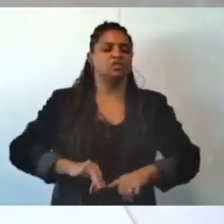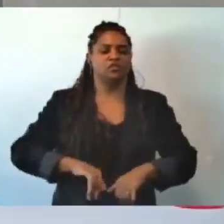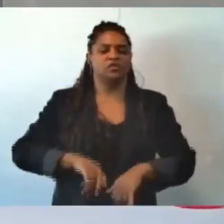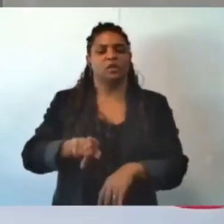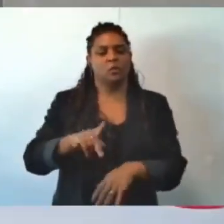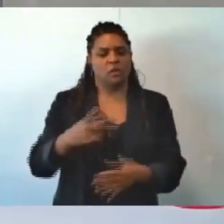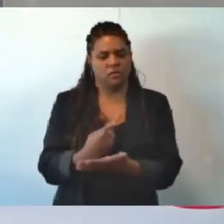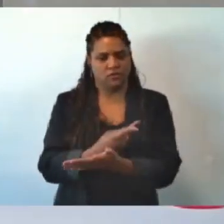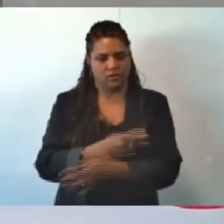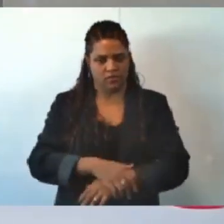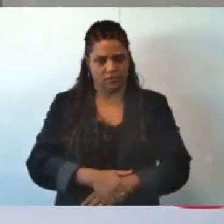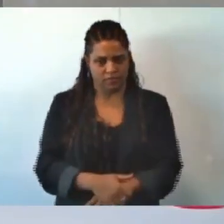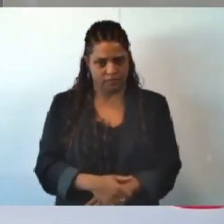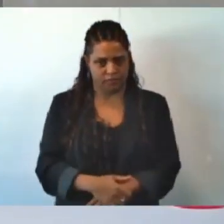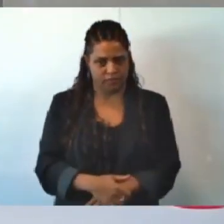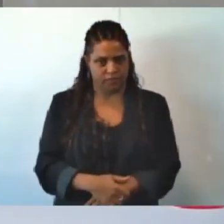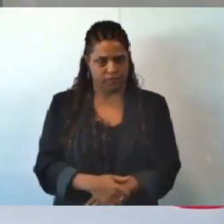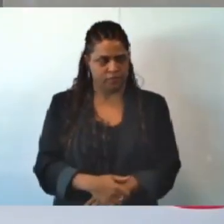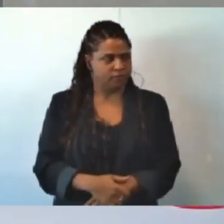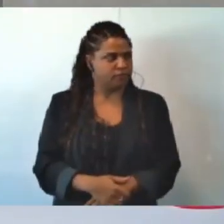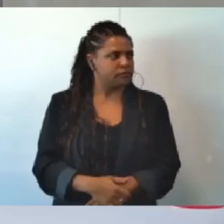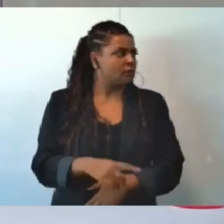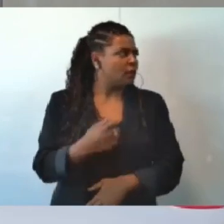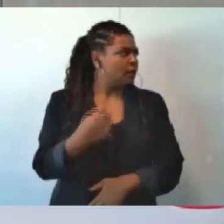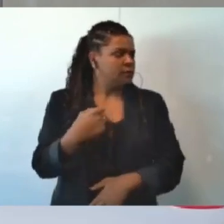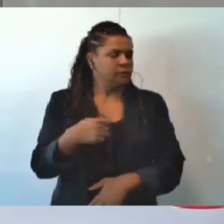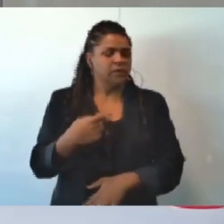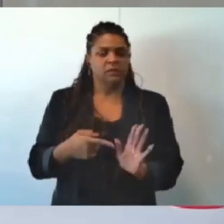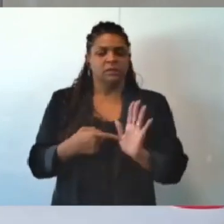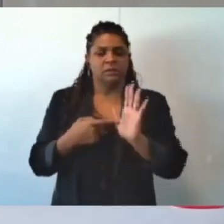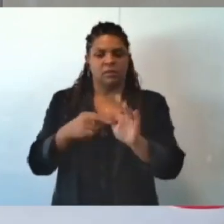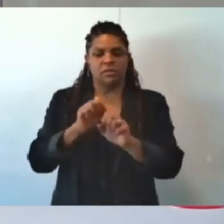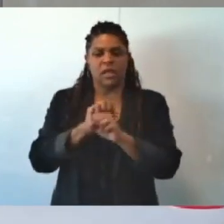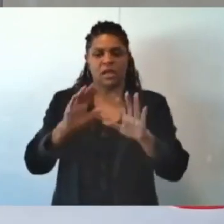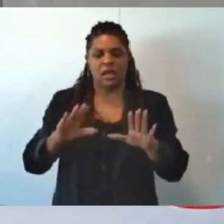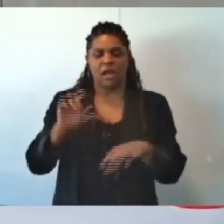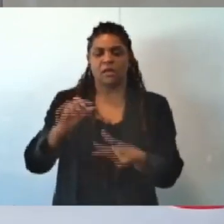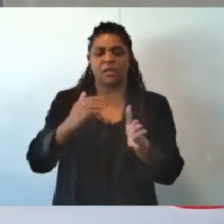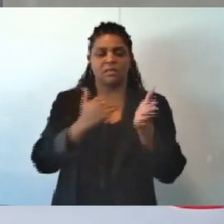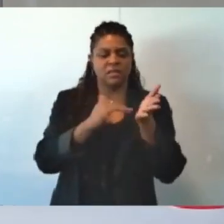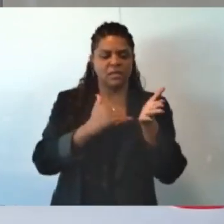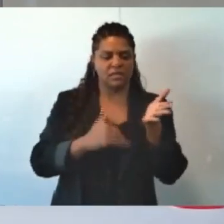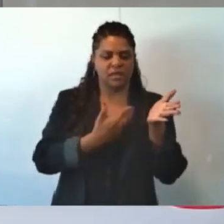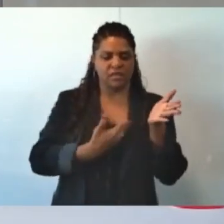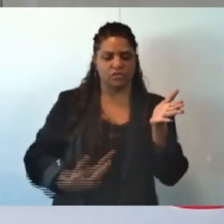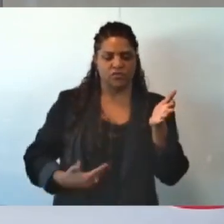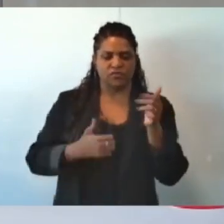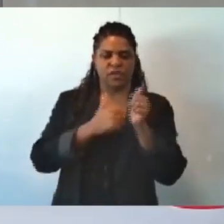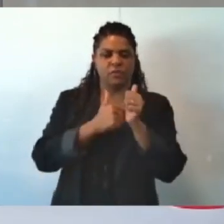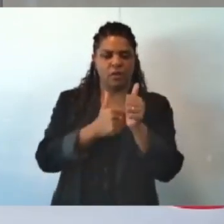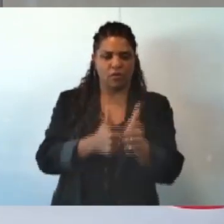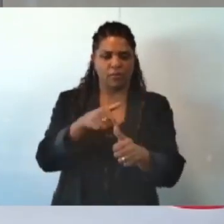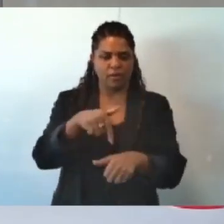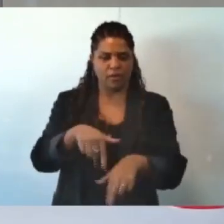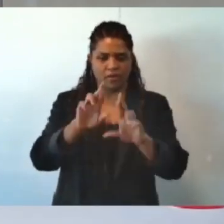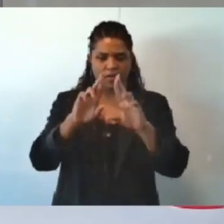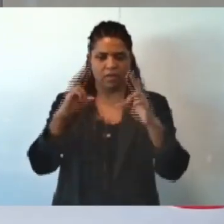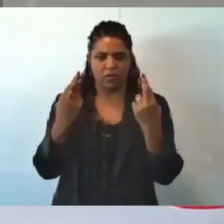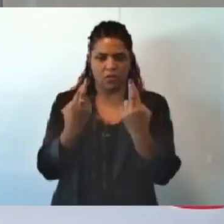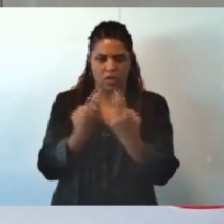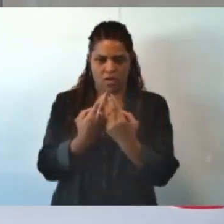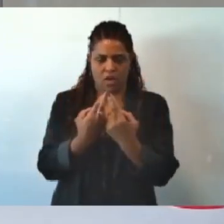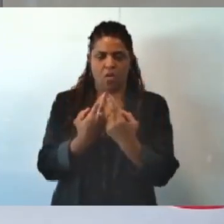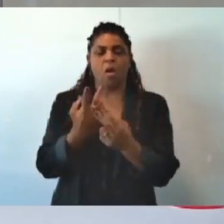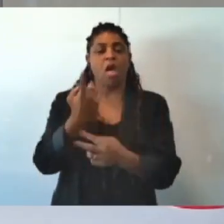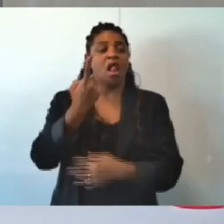só deixar claro, né, que a Secretaria de Governo está acompanhando essa reunião, né, estão vendo aqui todos os